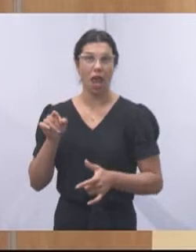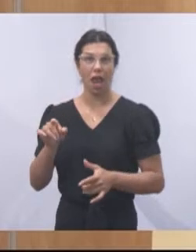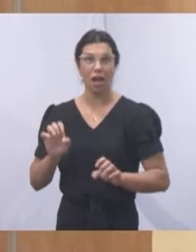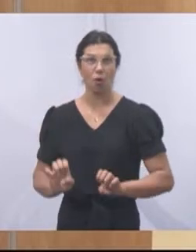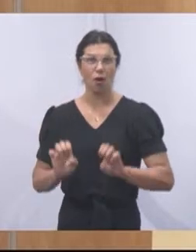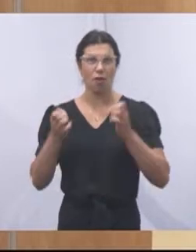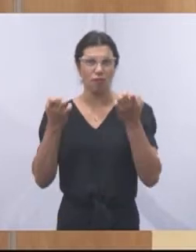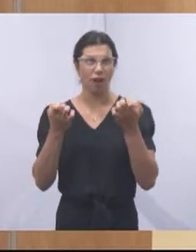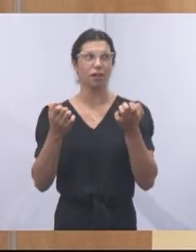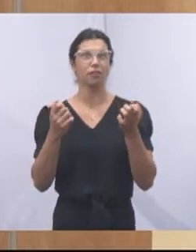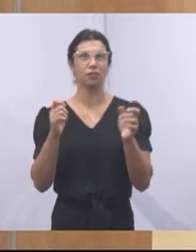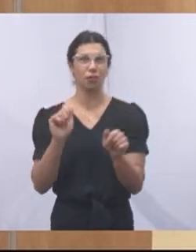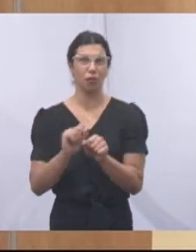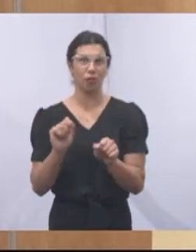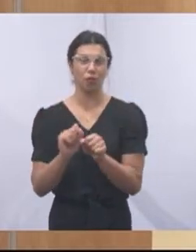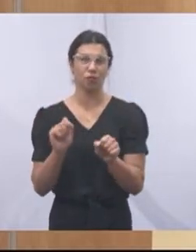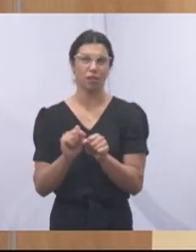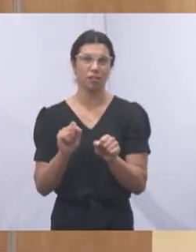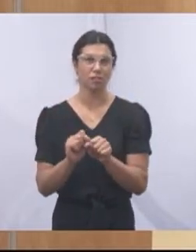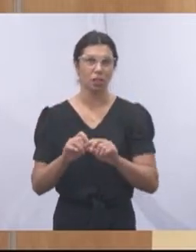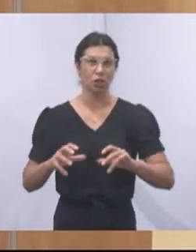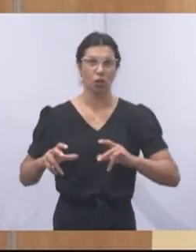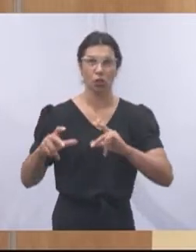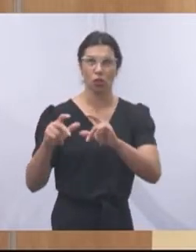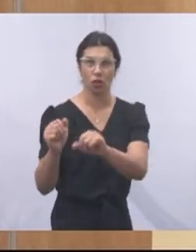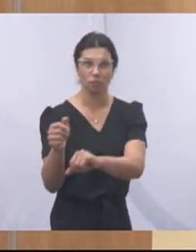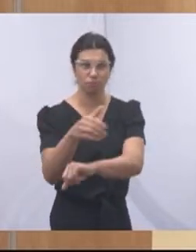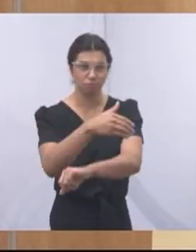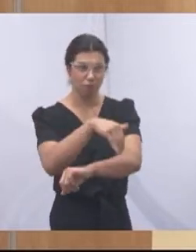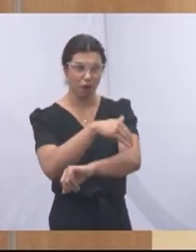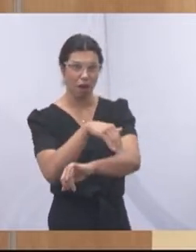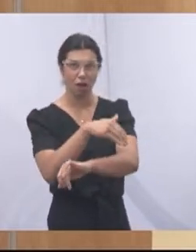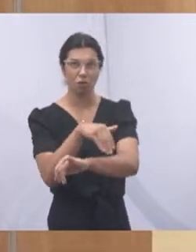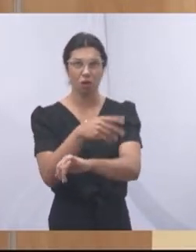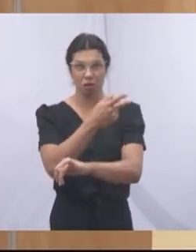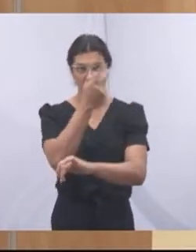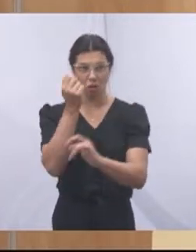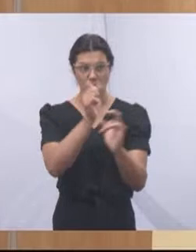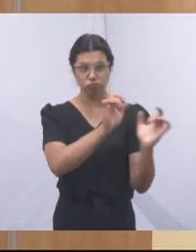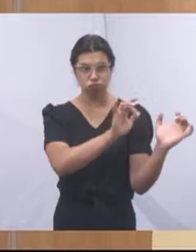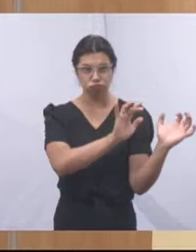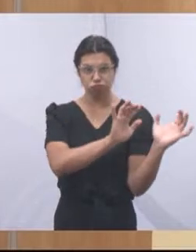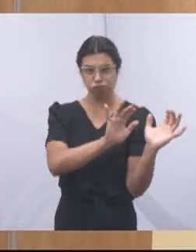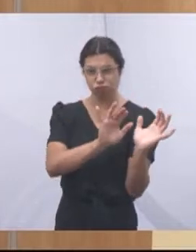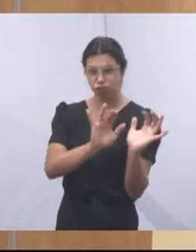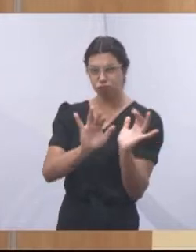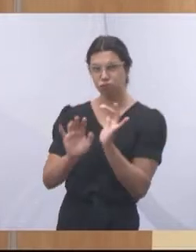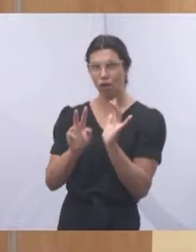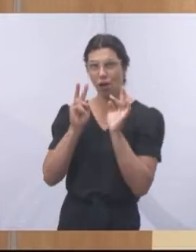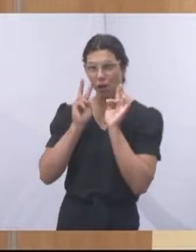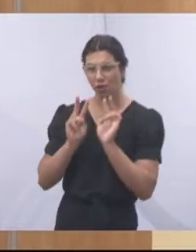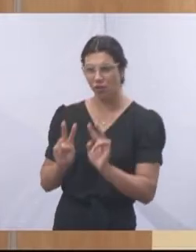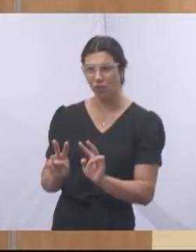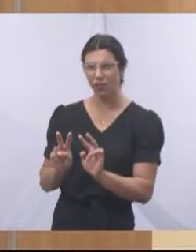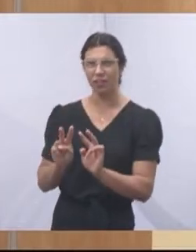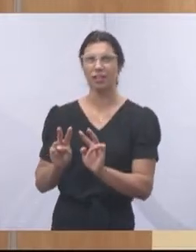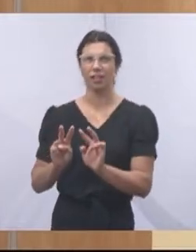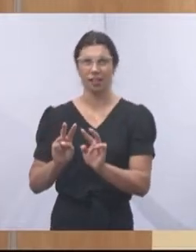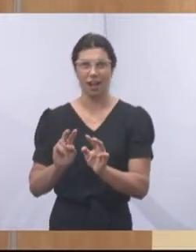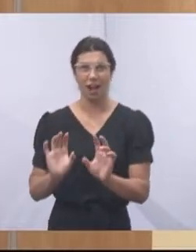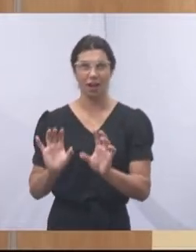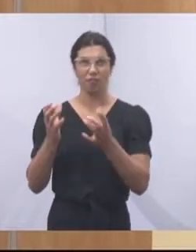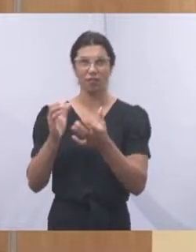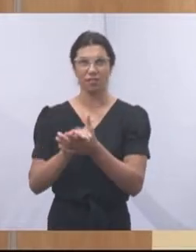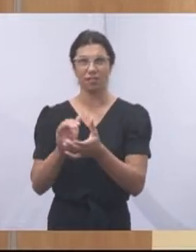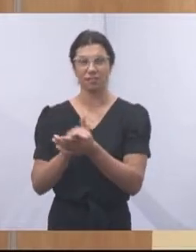tão envolvente que as ruas se viram preenchidas com a energia contagiante dos amigos,